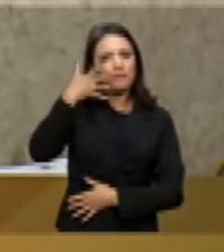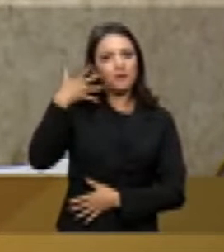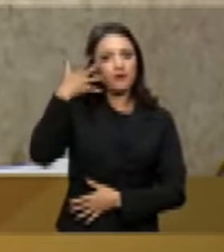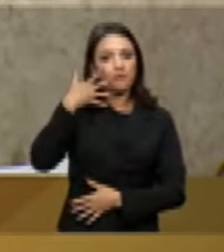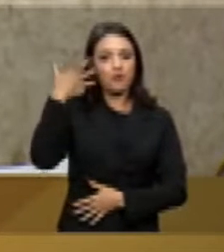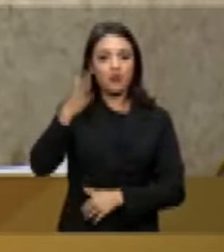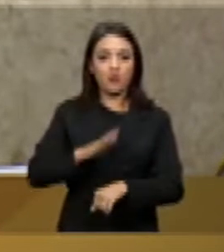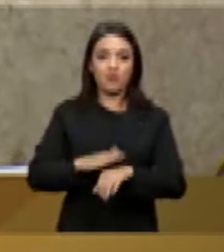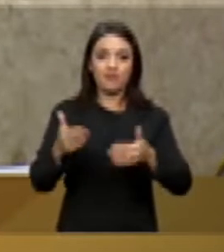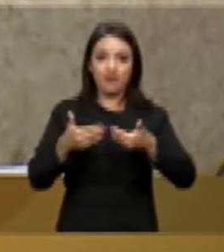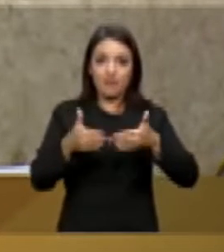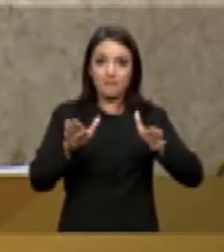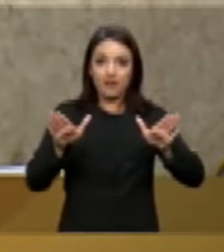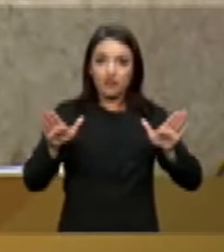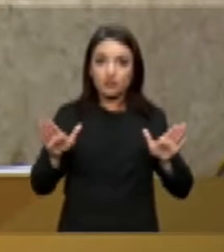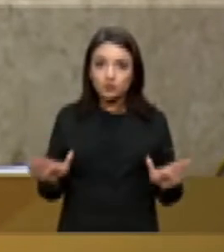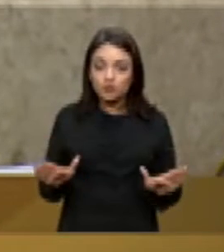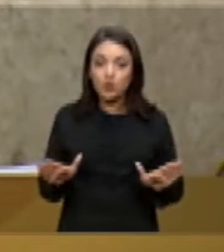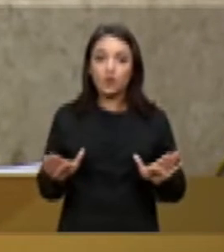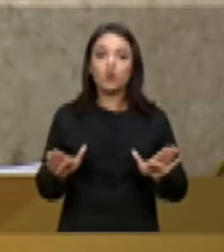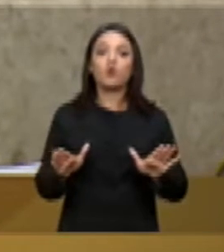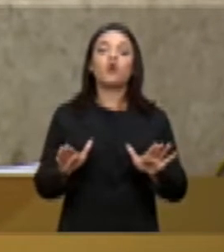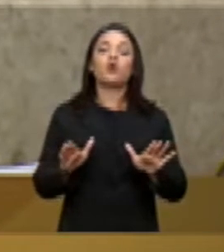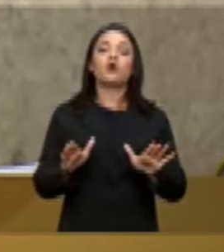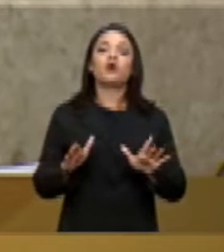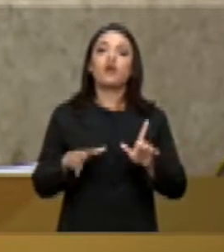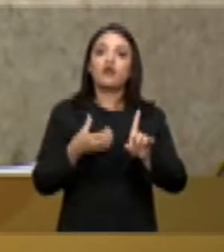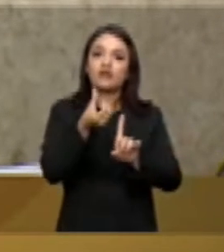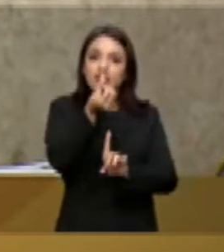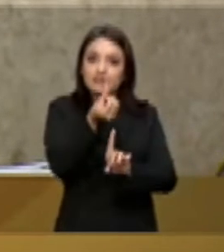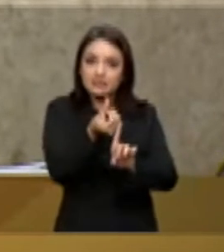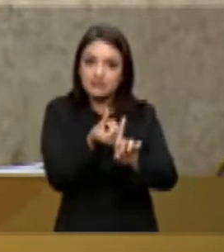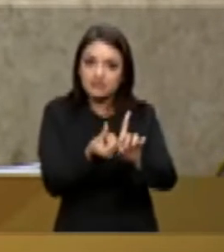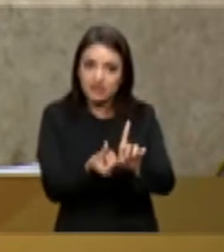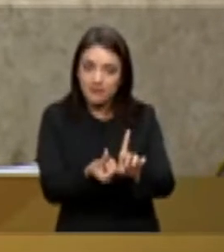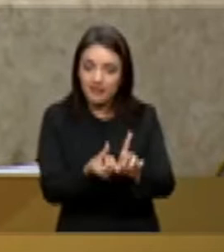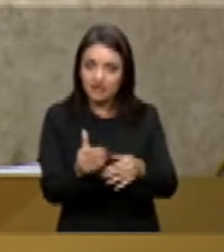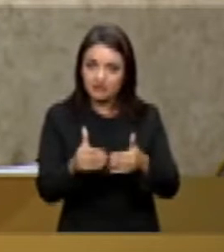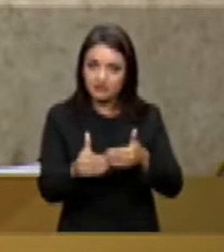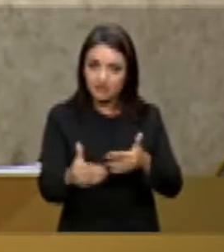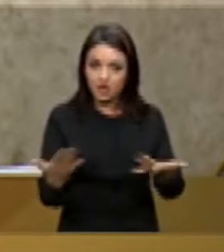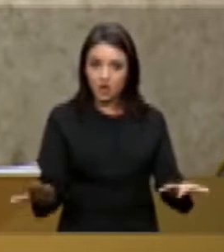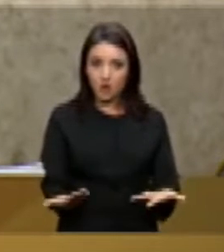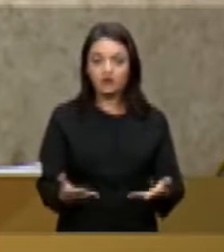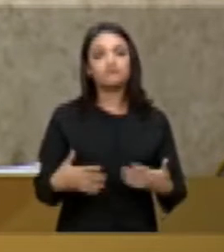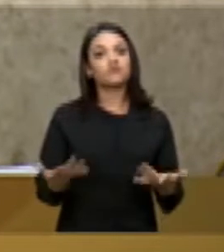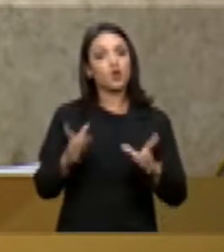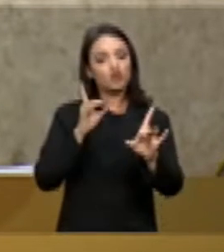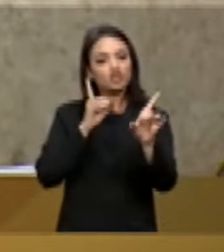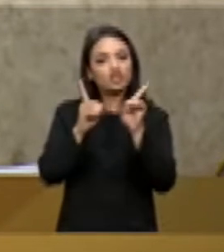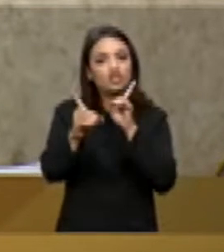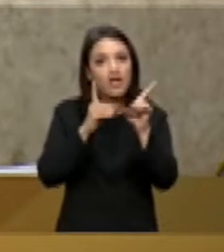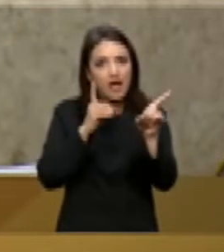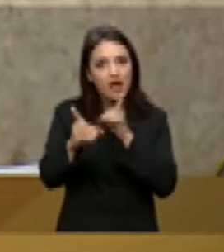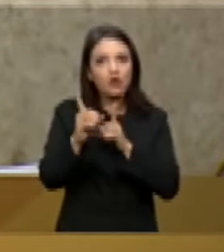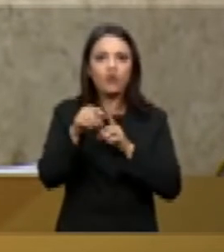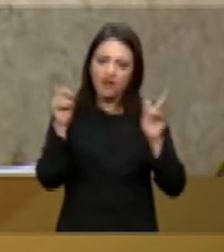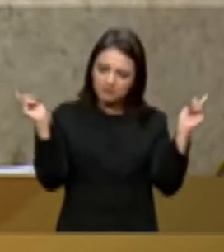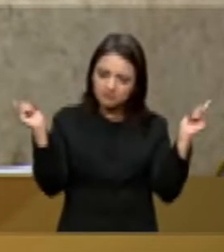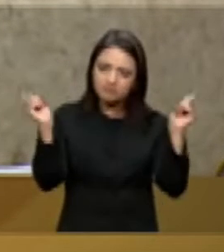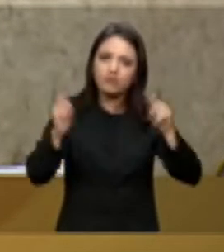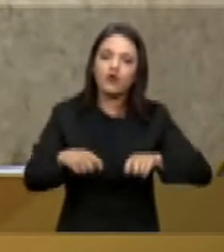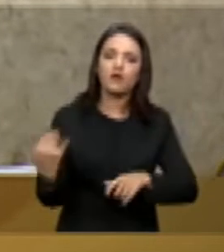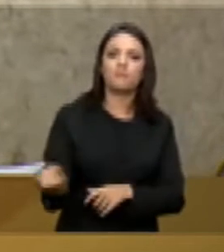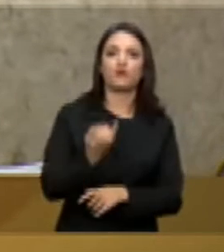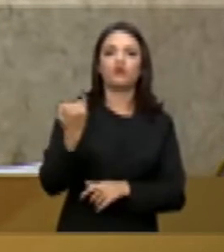da abertura das atividades jurisdicionais deste semestre, diálogo eficiente